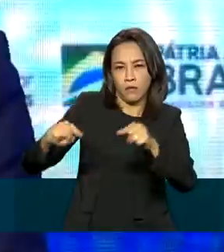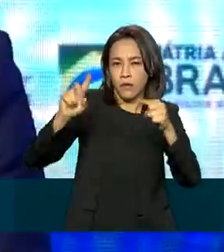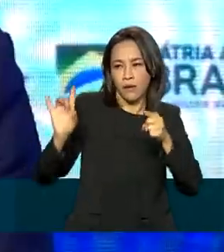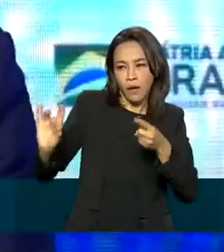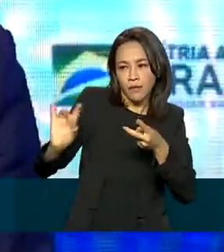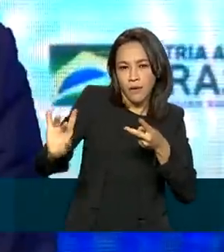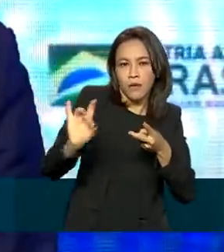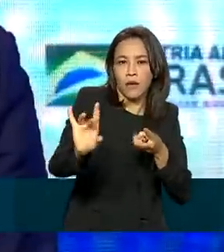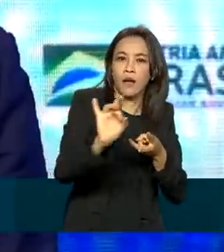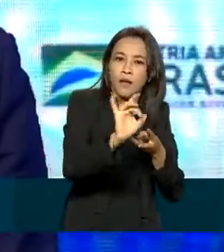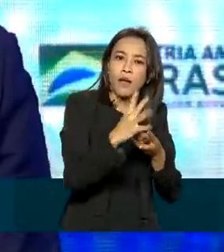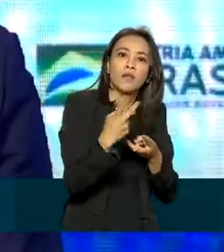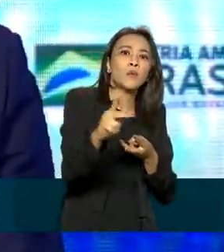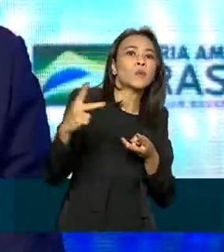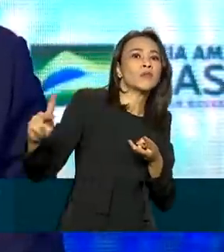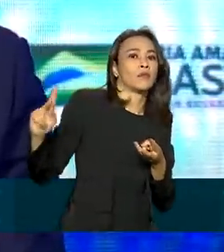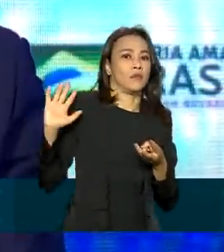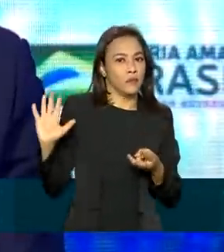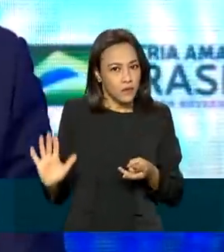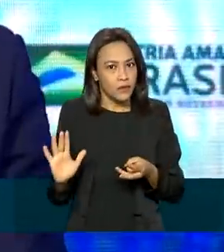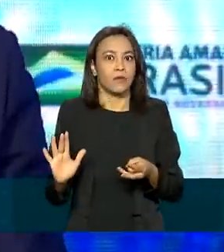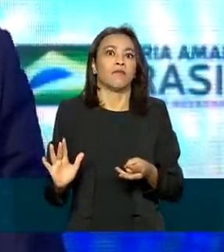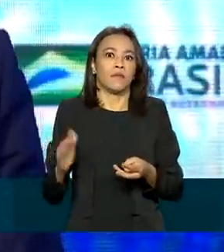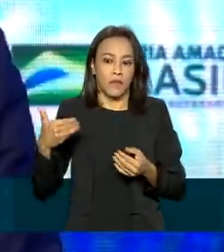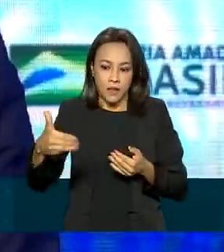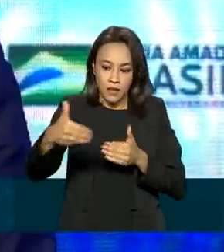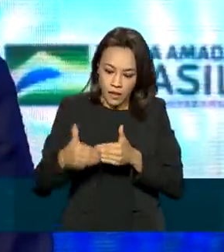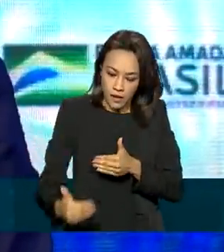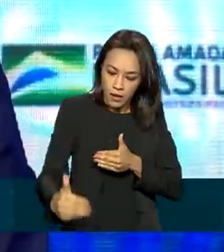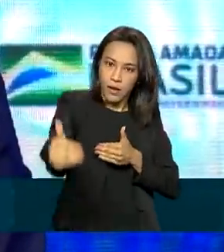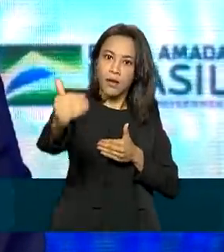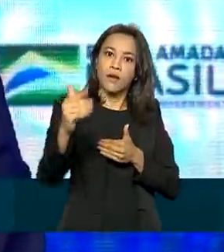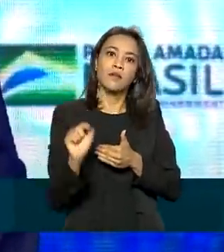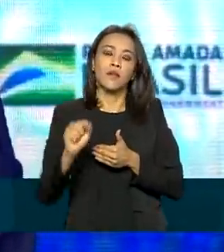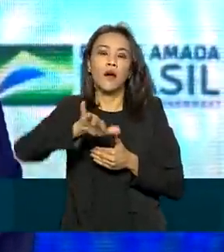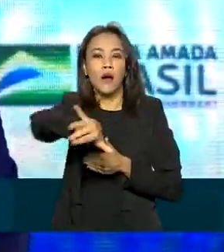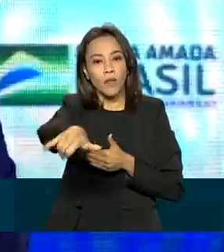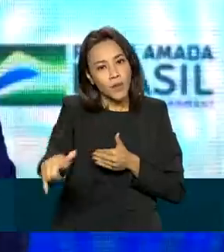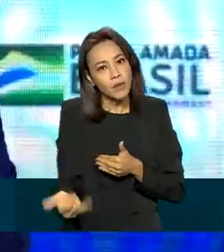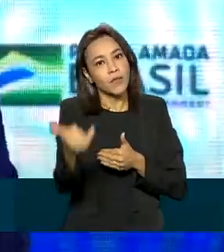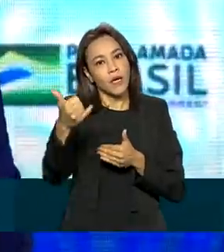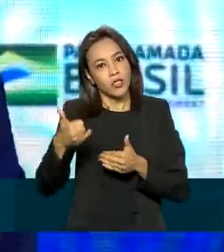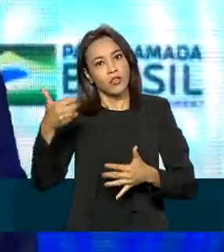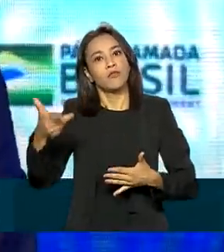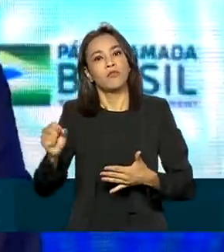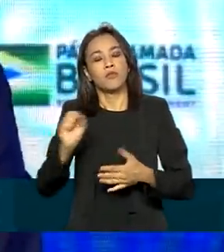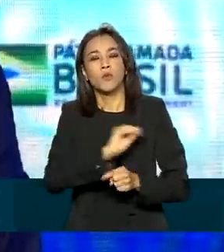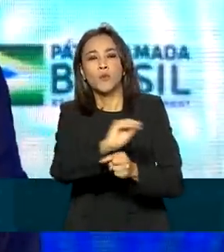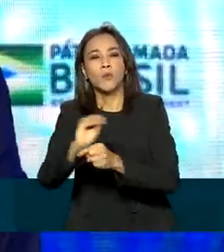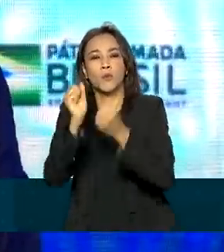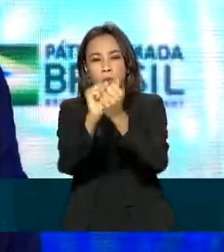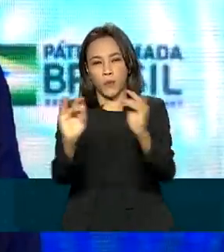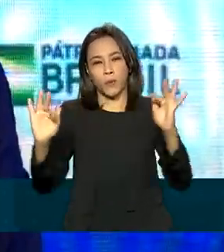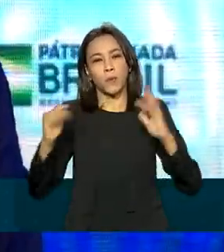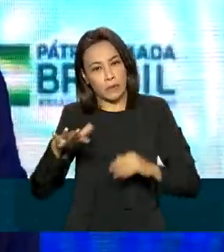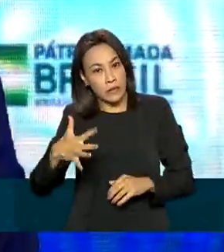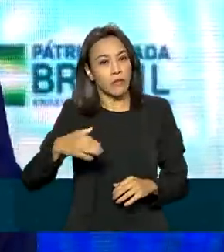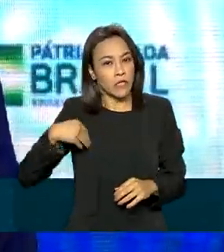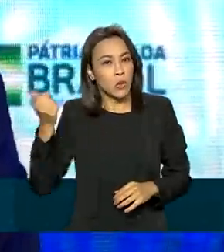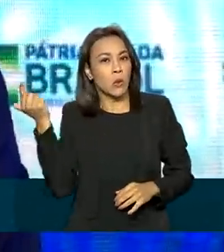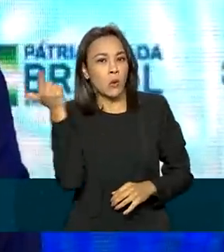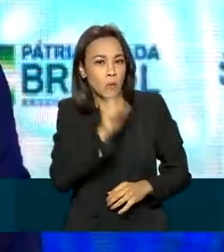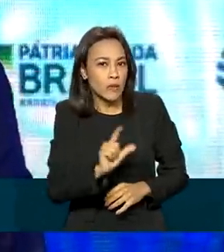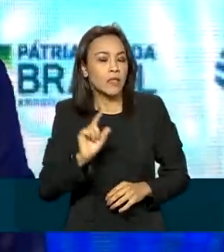cada um com seu mas que nesta Nova Direção de uma oportunidade de crescimento Verde talvez a gente consiga